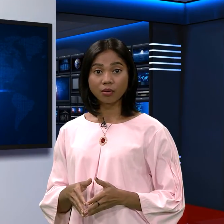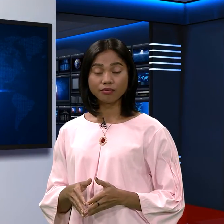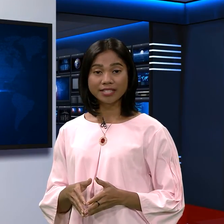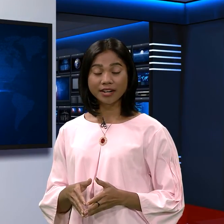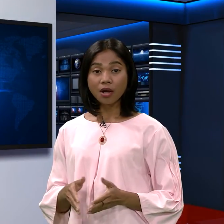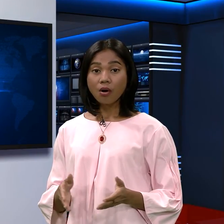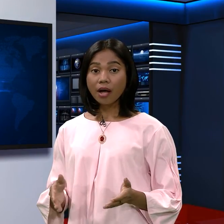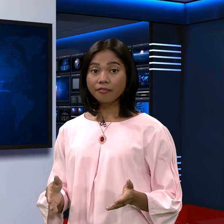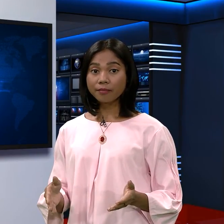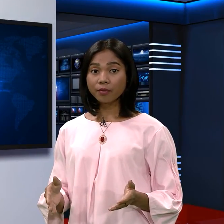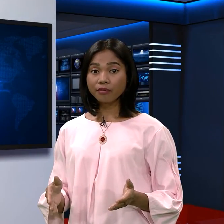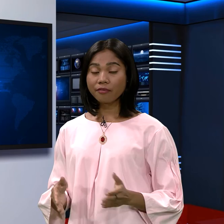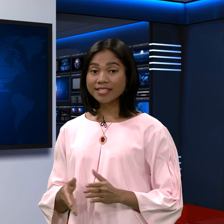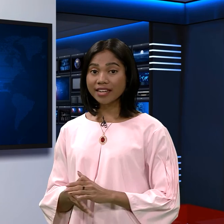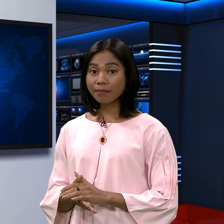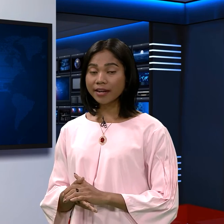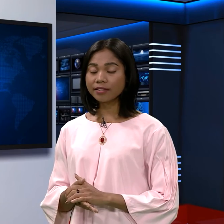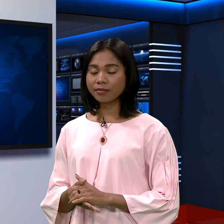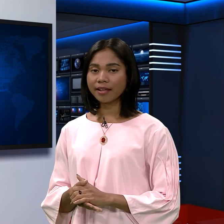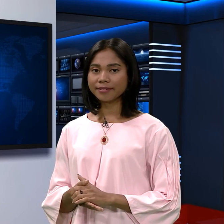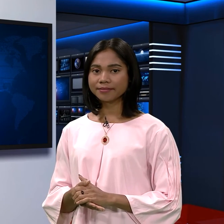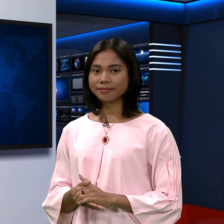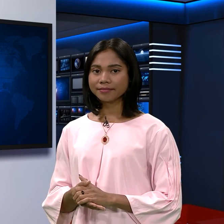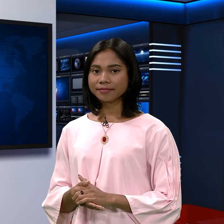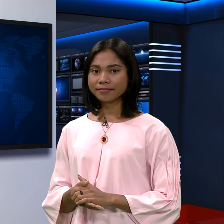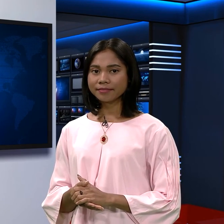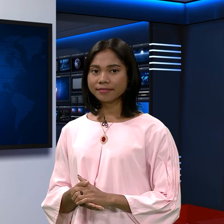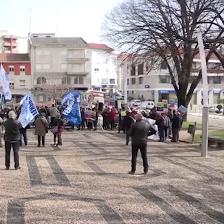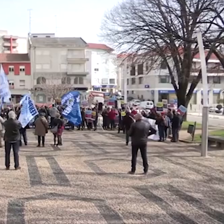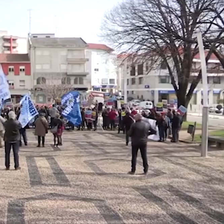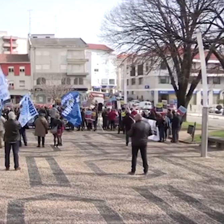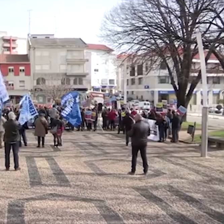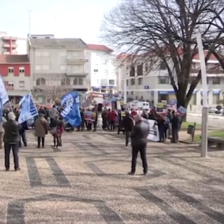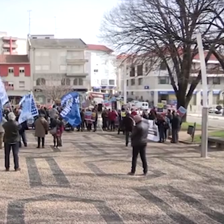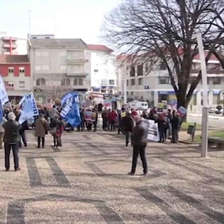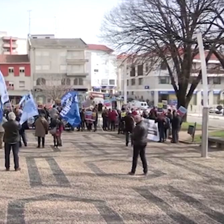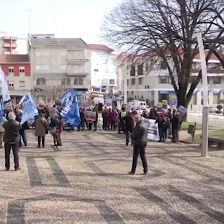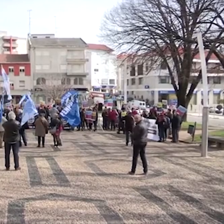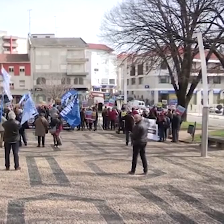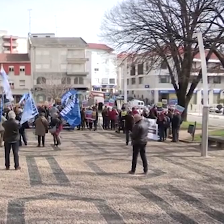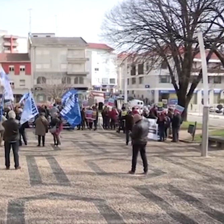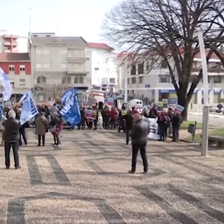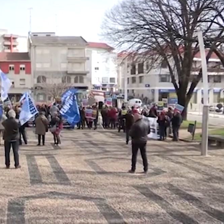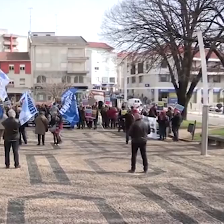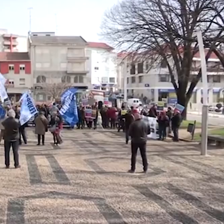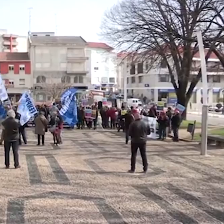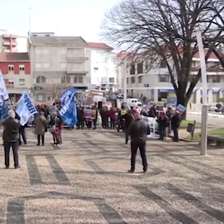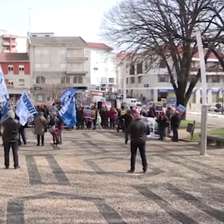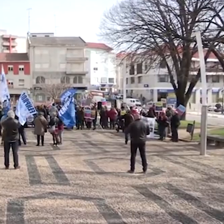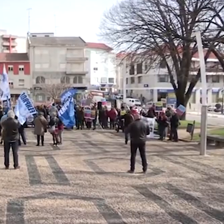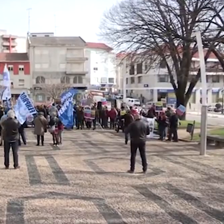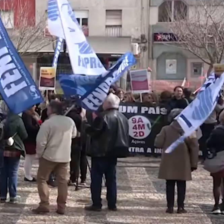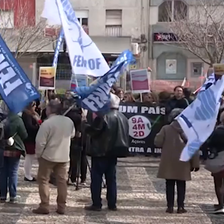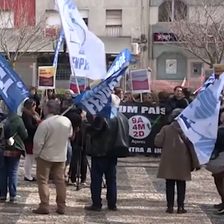governo não o fizer, a FEMPROF avançará para tribunal. Não vale a pena dizermos que em Portugal não há ministro para